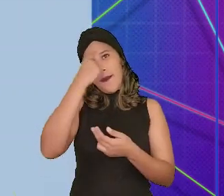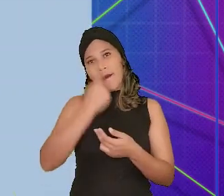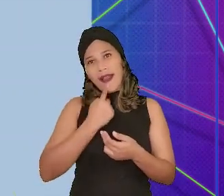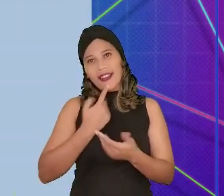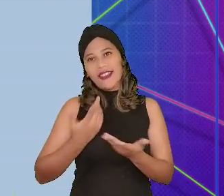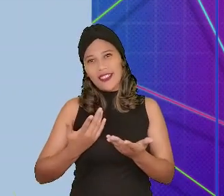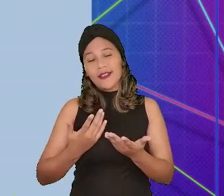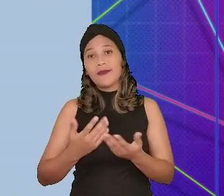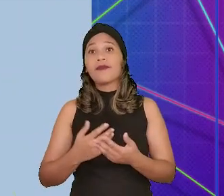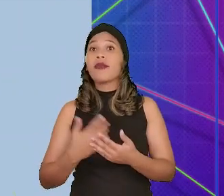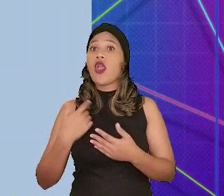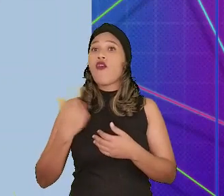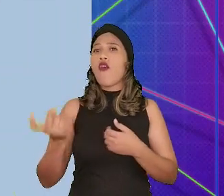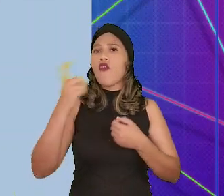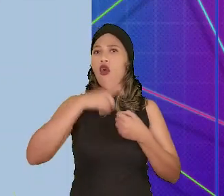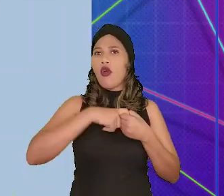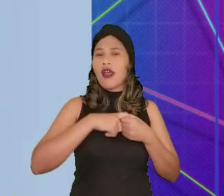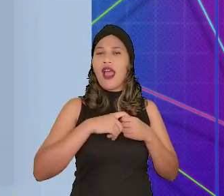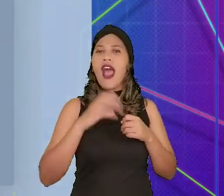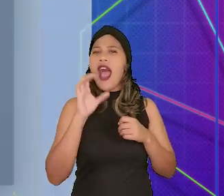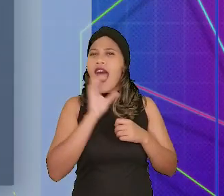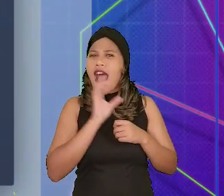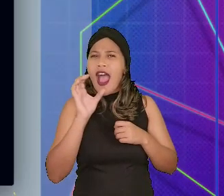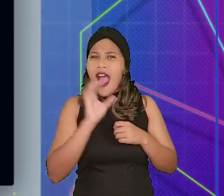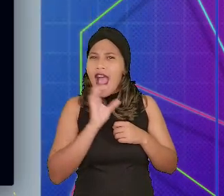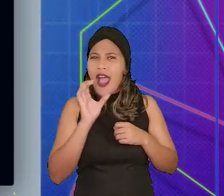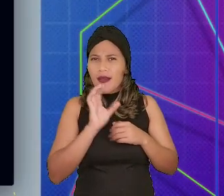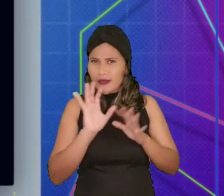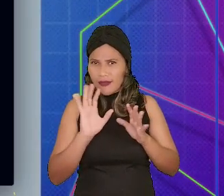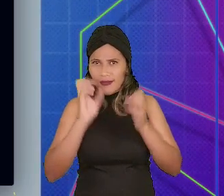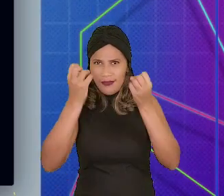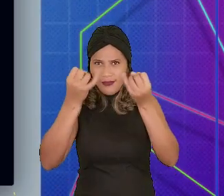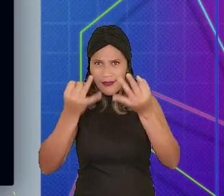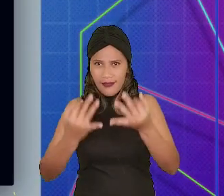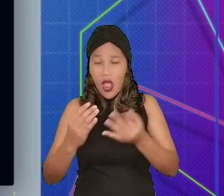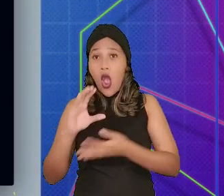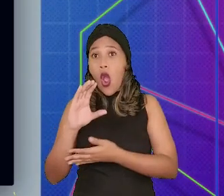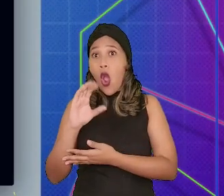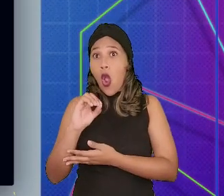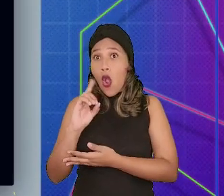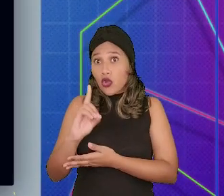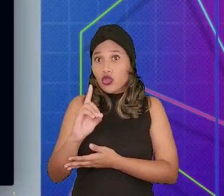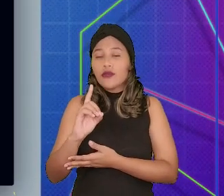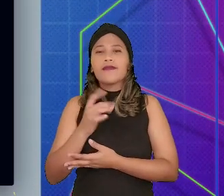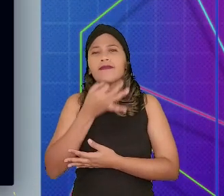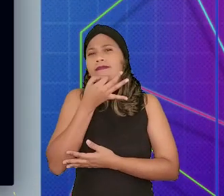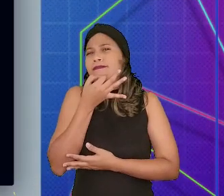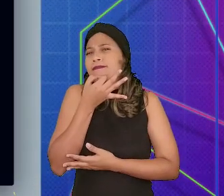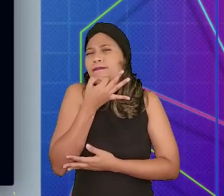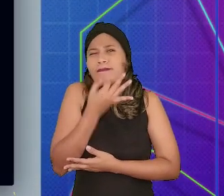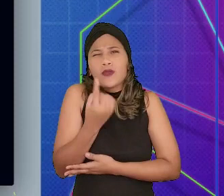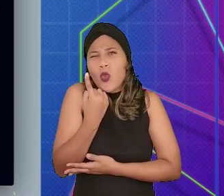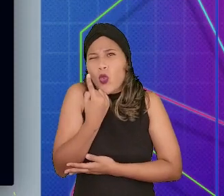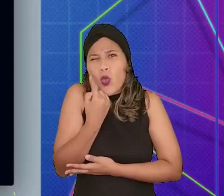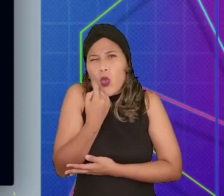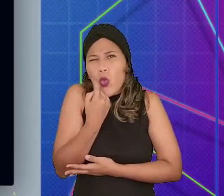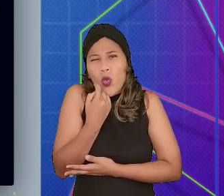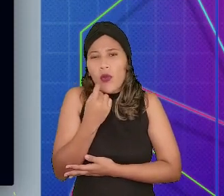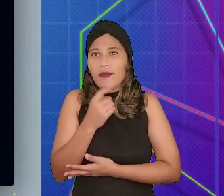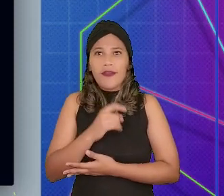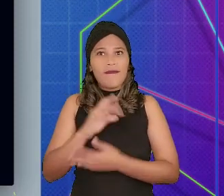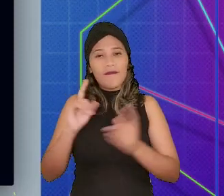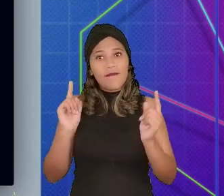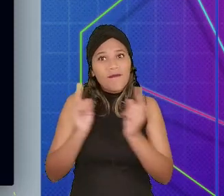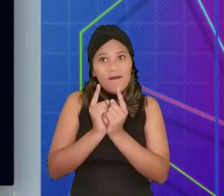vendo. Pessoal, eu vou voltar rapidinho para outra figura que estávamos vendo, a dos códigos, para comentar só mais uma coisinha sobre o